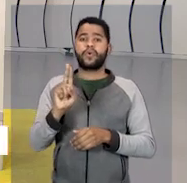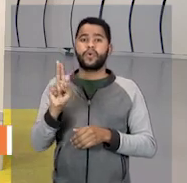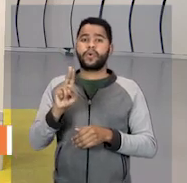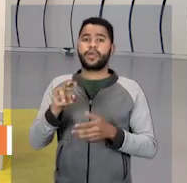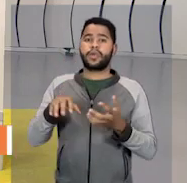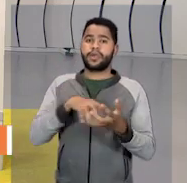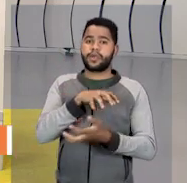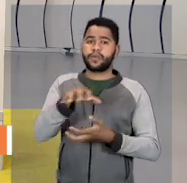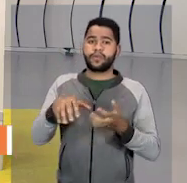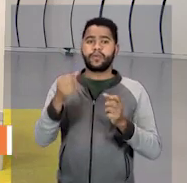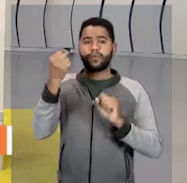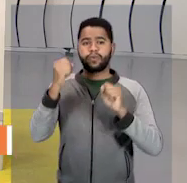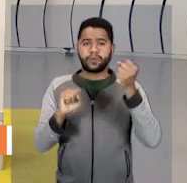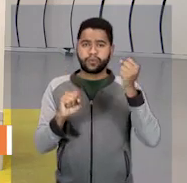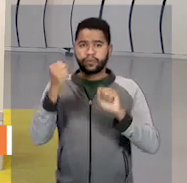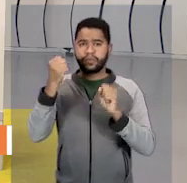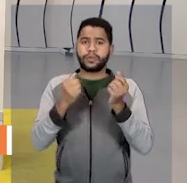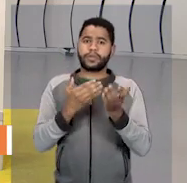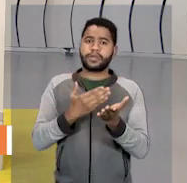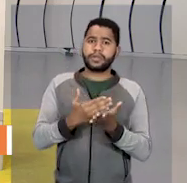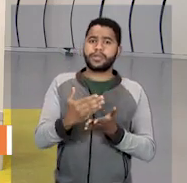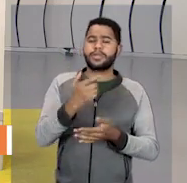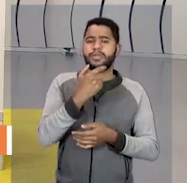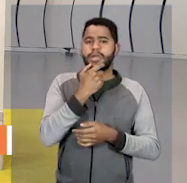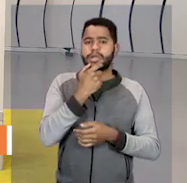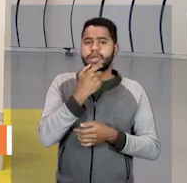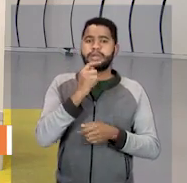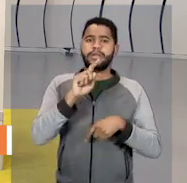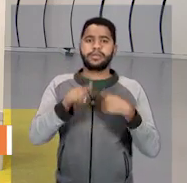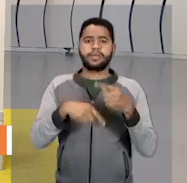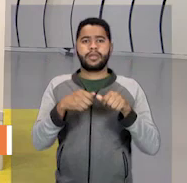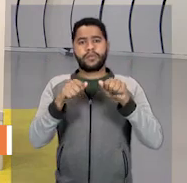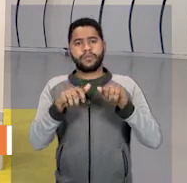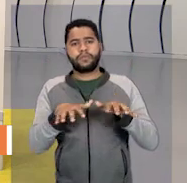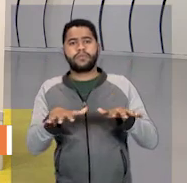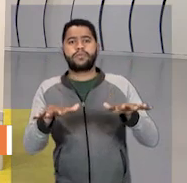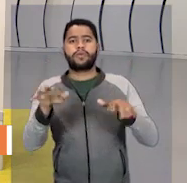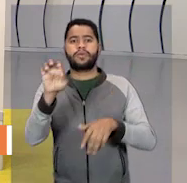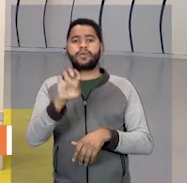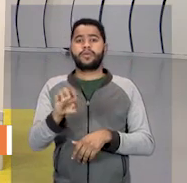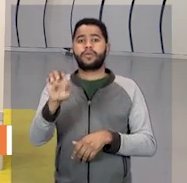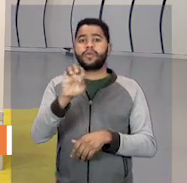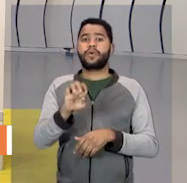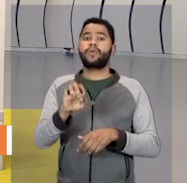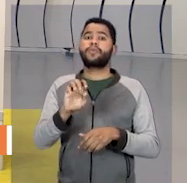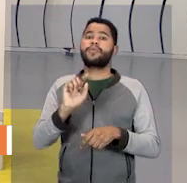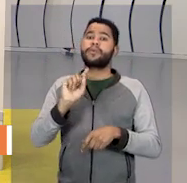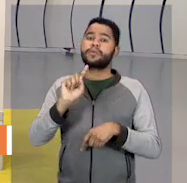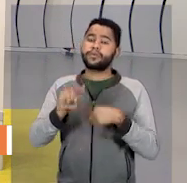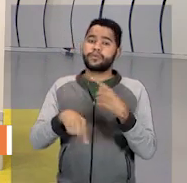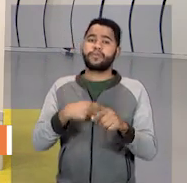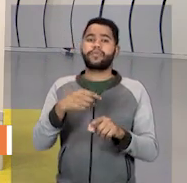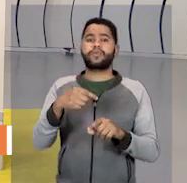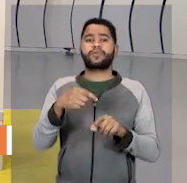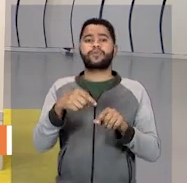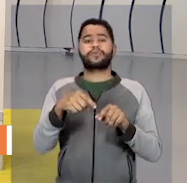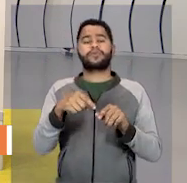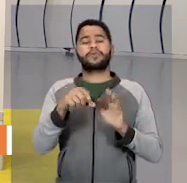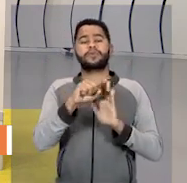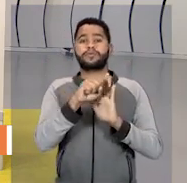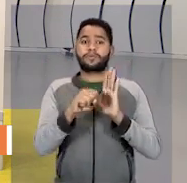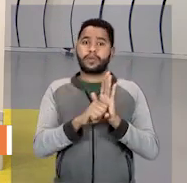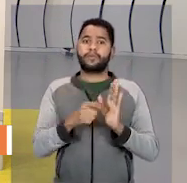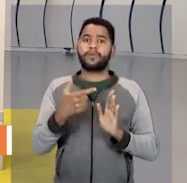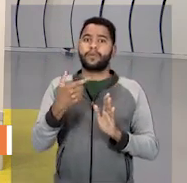Revolução Industrial, início na Inglaterra, depois se espalhou pela Europa e, por fim, chegou aqui no século XX, né, de forma